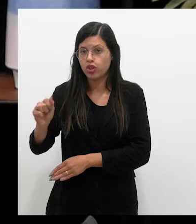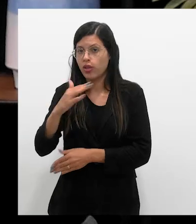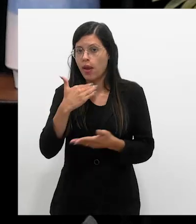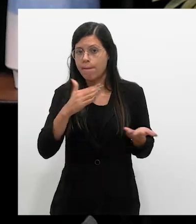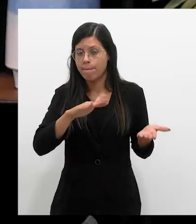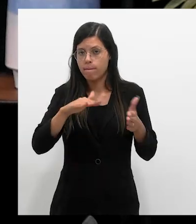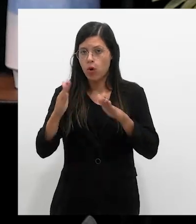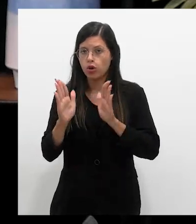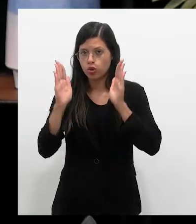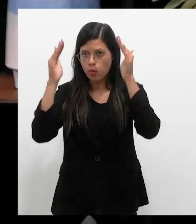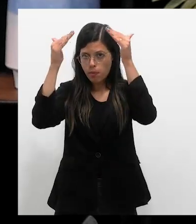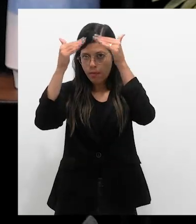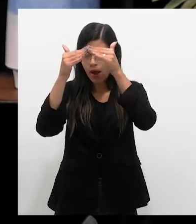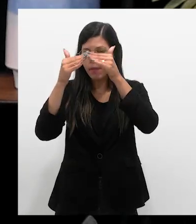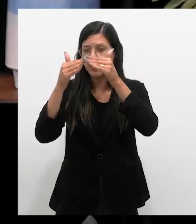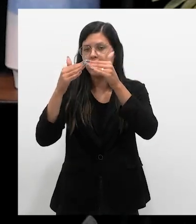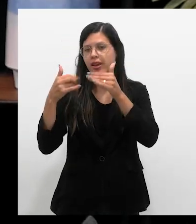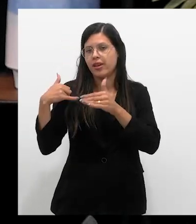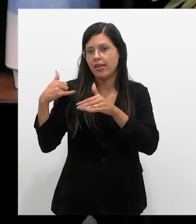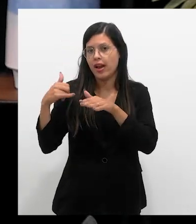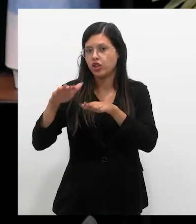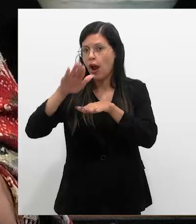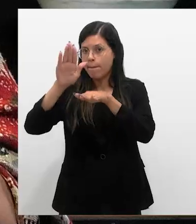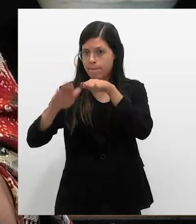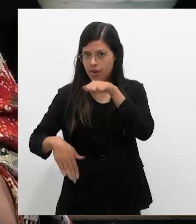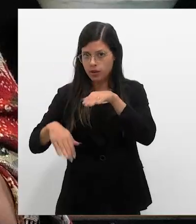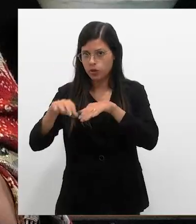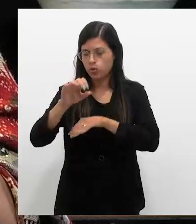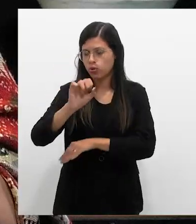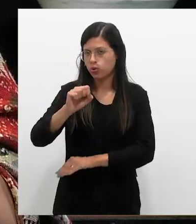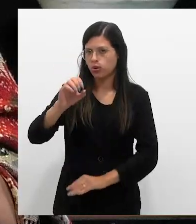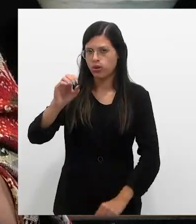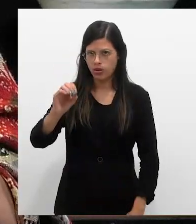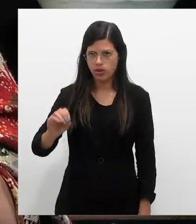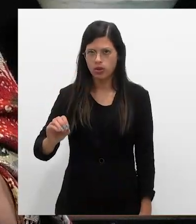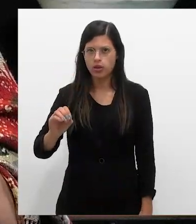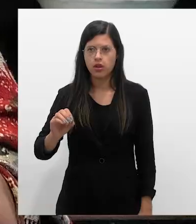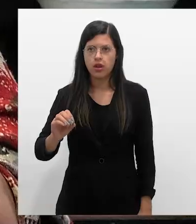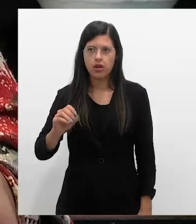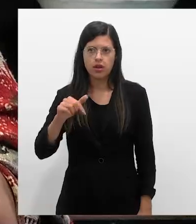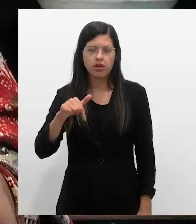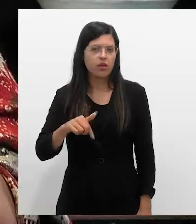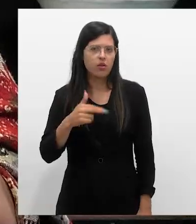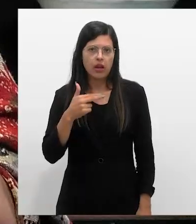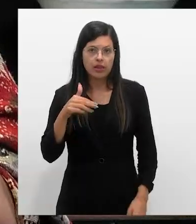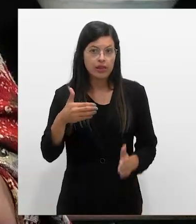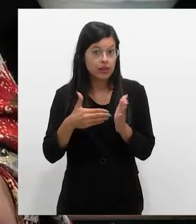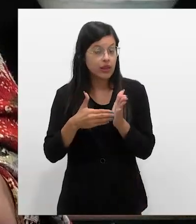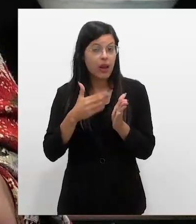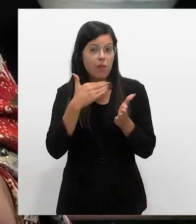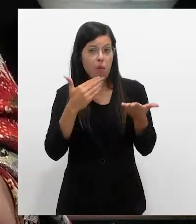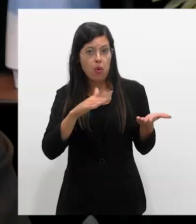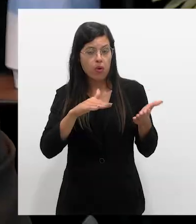do Papa, não ter completado 80 anos. Então, até quando o Papa morre, aquele cardeal não pode ter completado 80 anos para